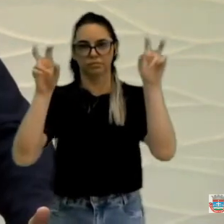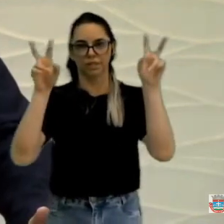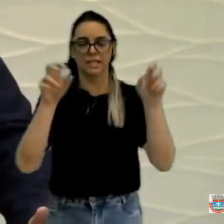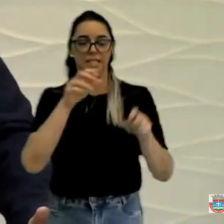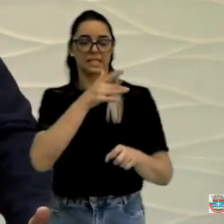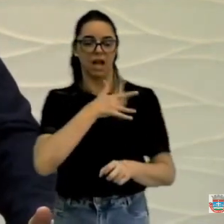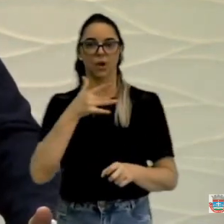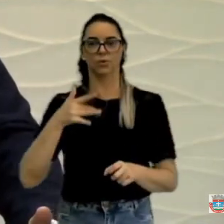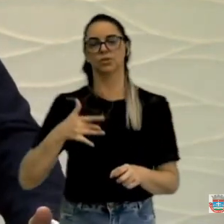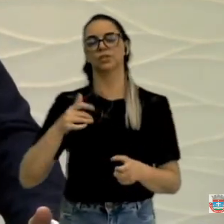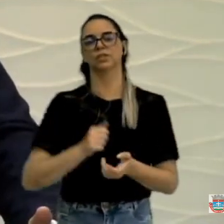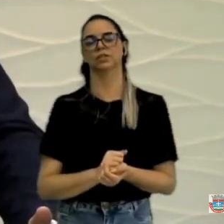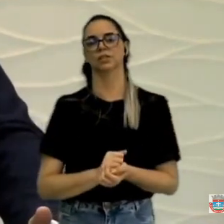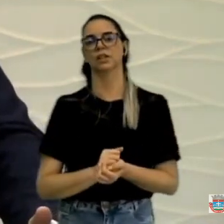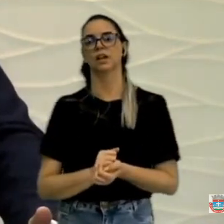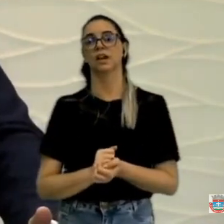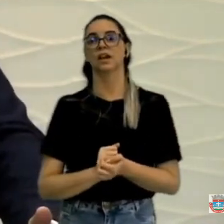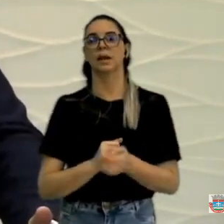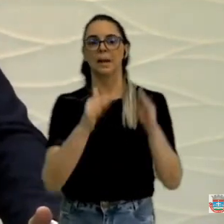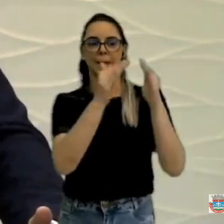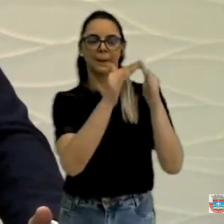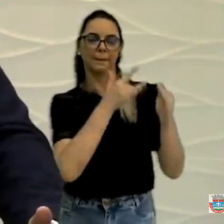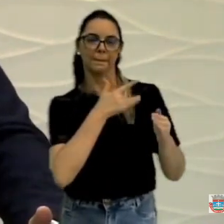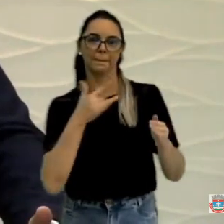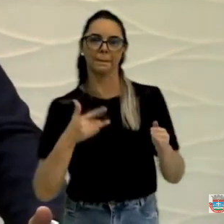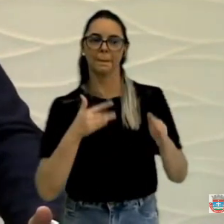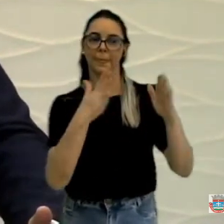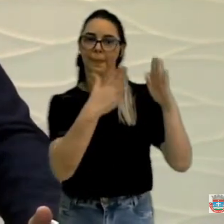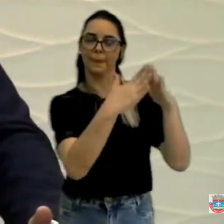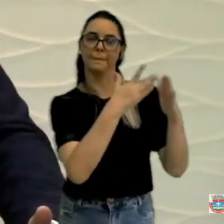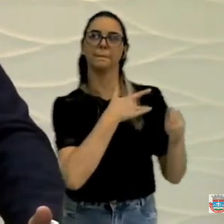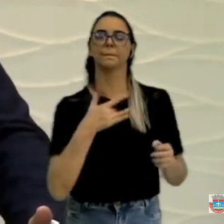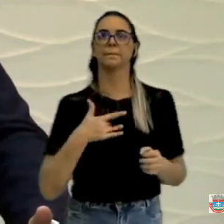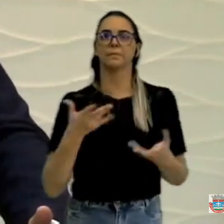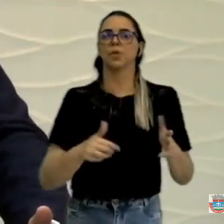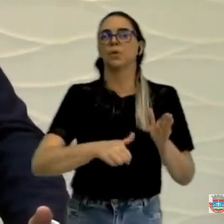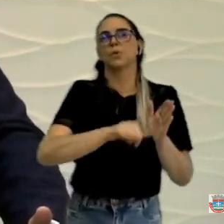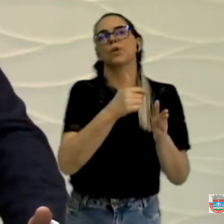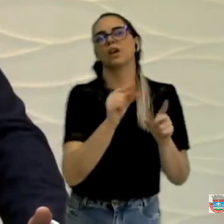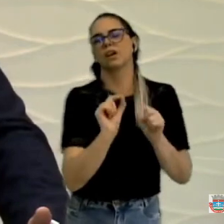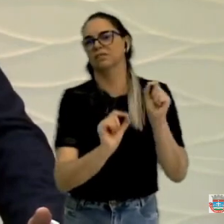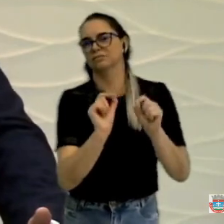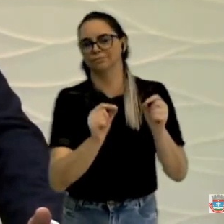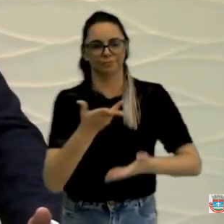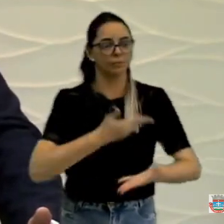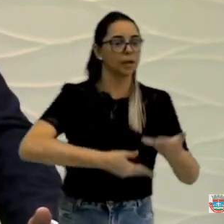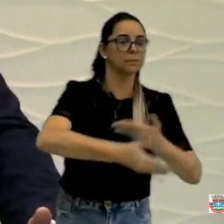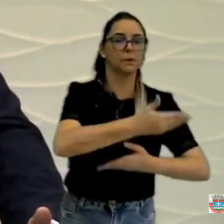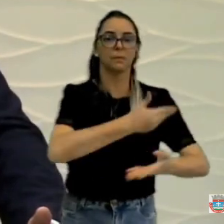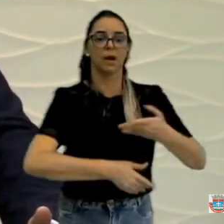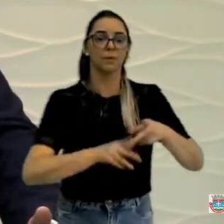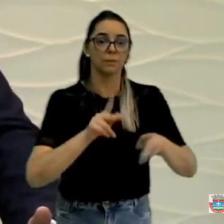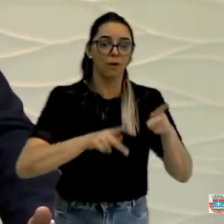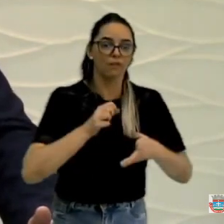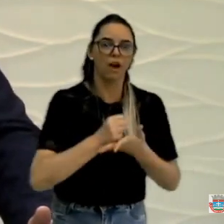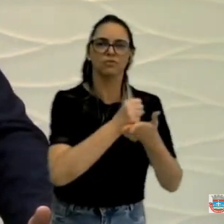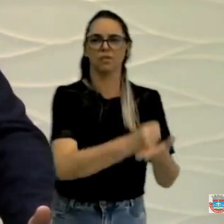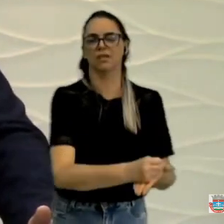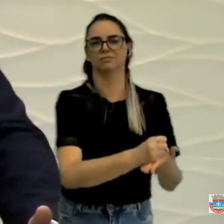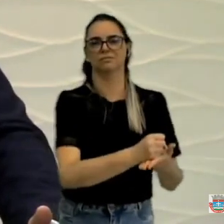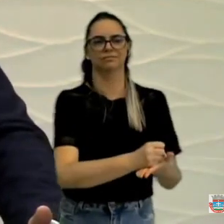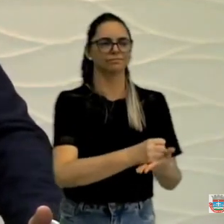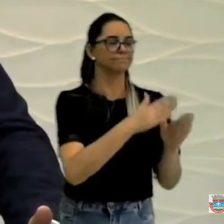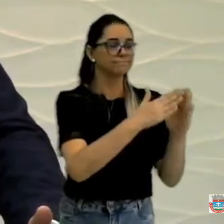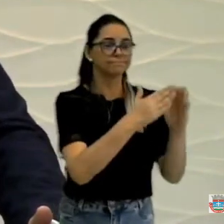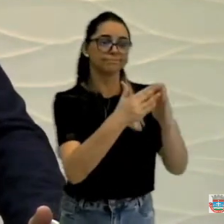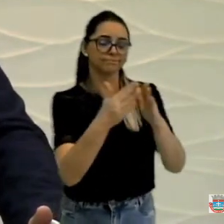postos de saúde, que estão sendo cuidados primeiro na sua questão de atendimento à população. Todos os postos com